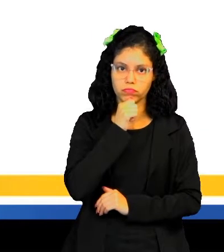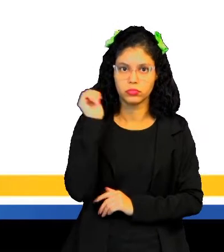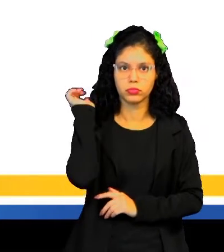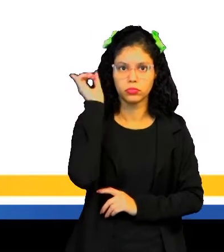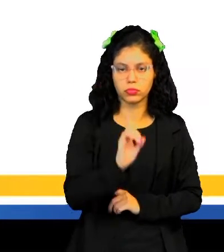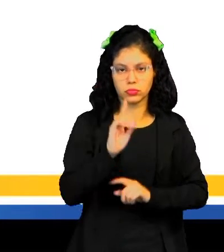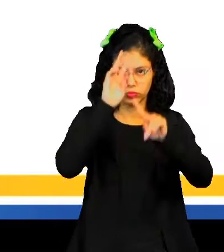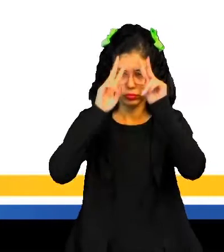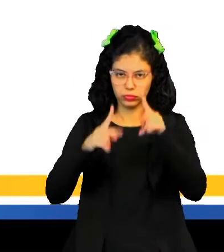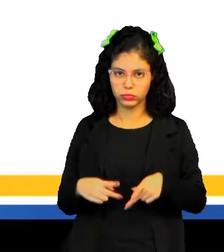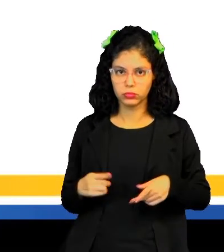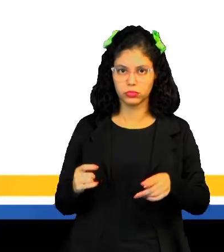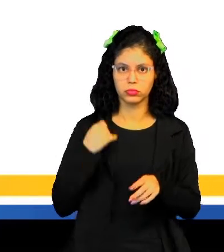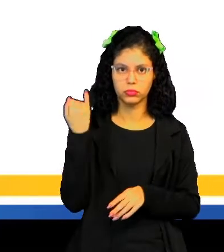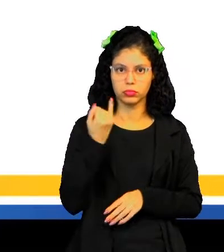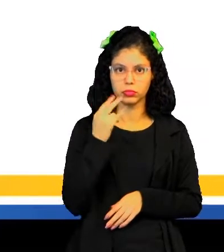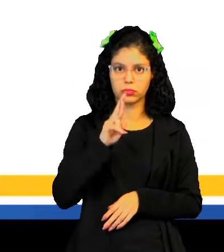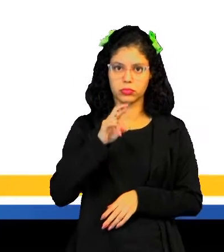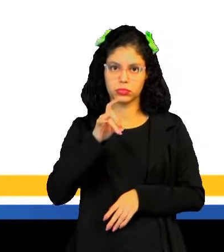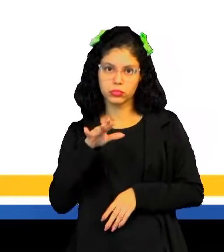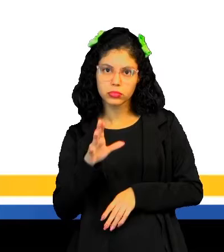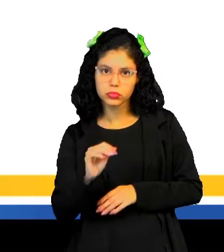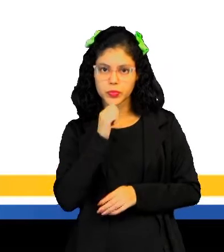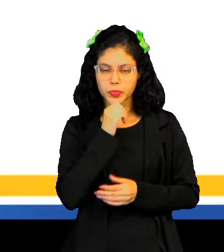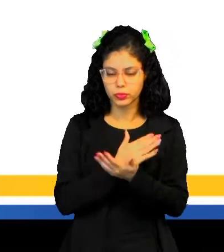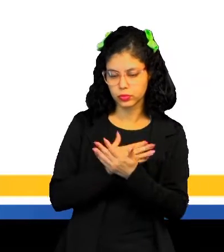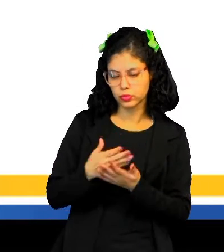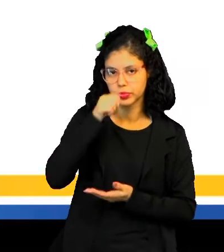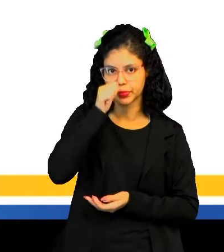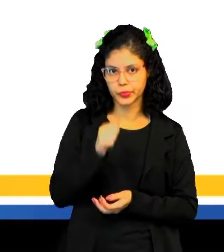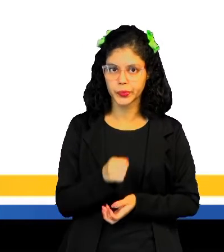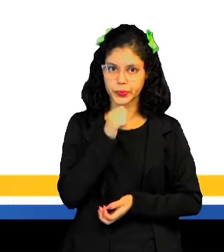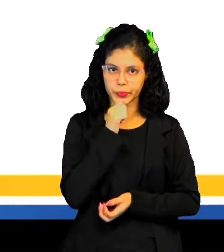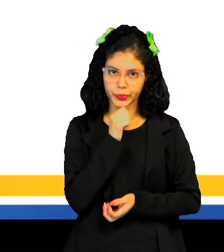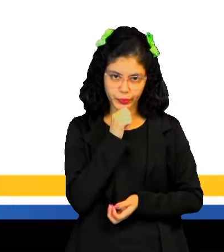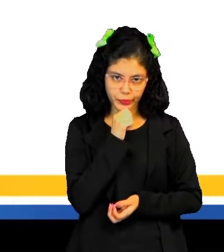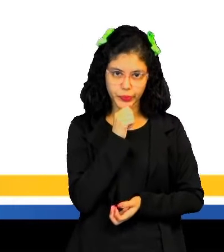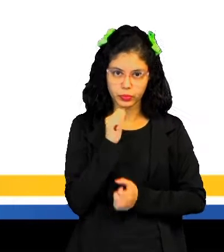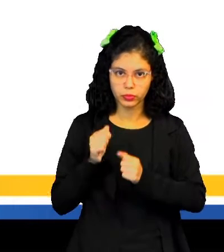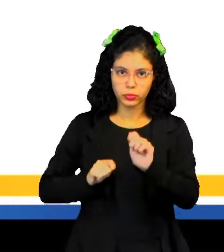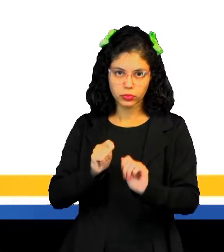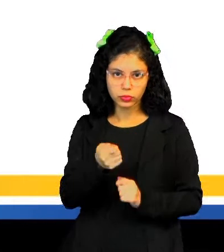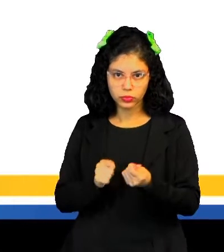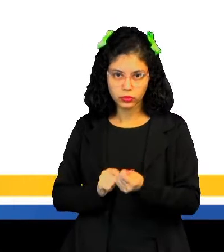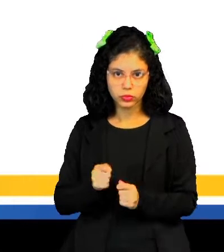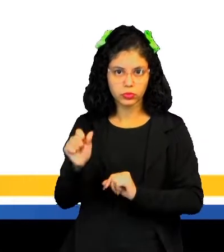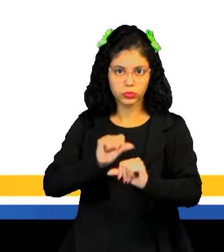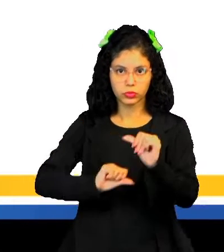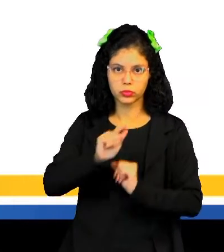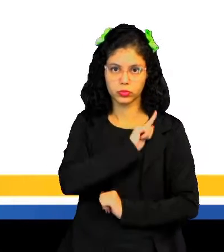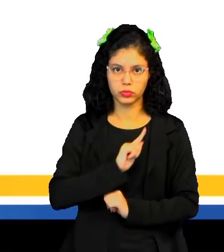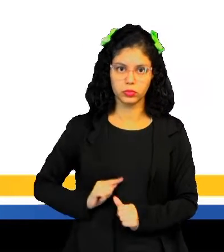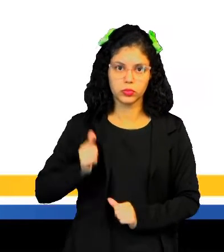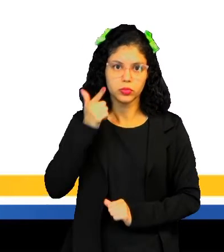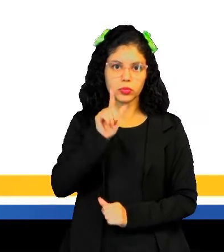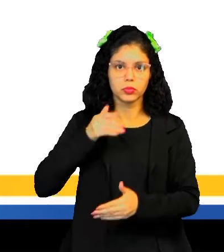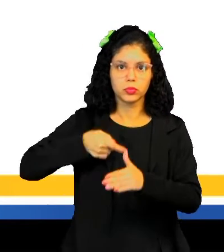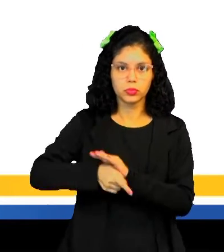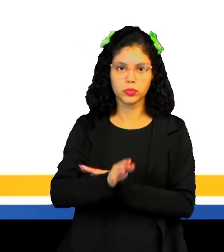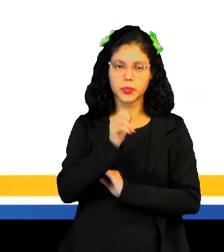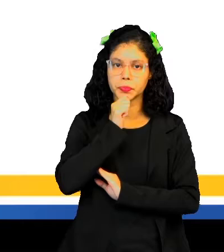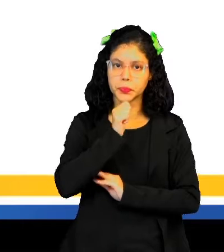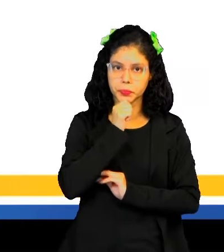humanos, especialmente os da tortura, cometidos durante a ditadura. Além disso, ao controlar essa transição, o governo conseguiu